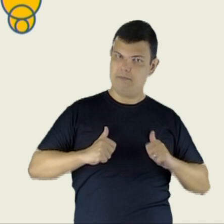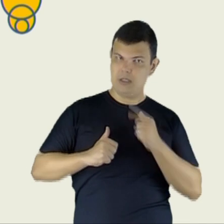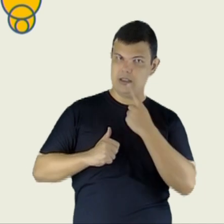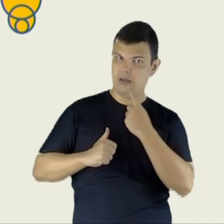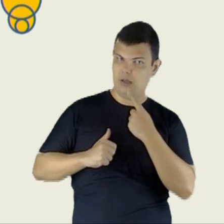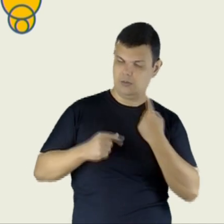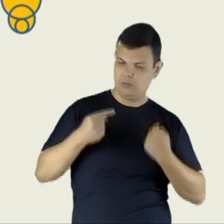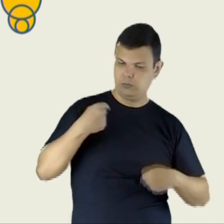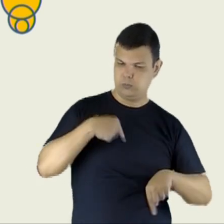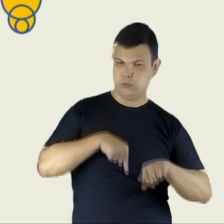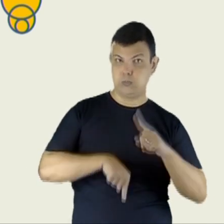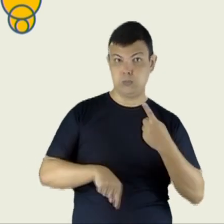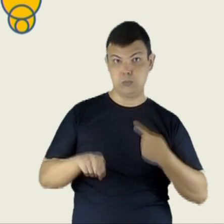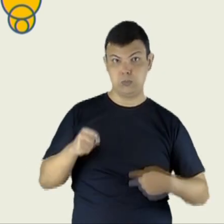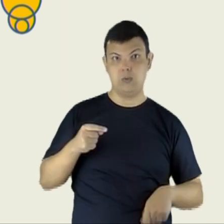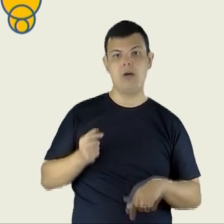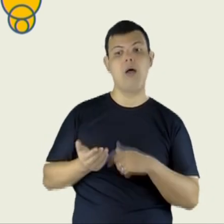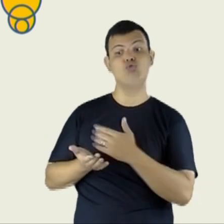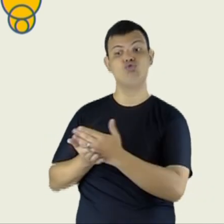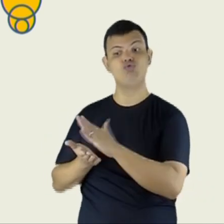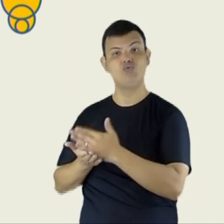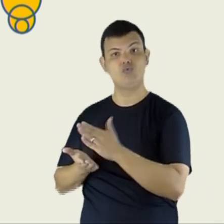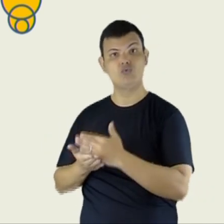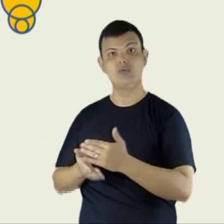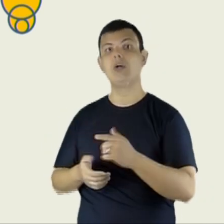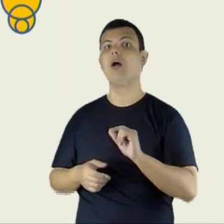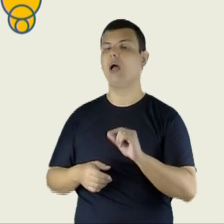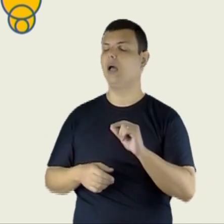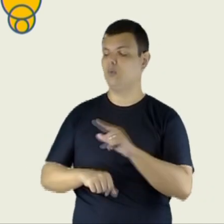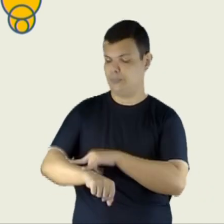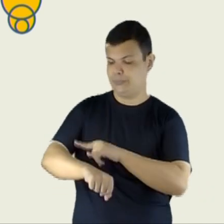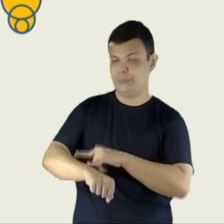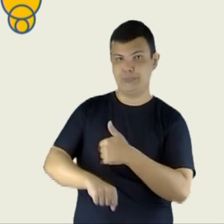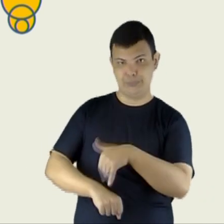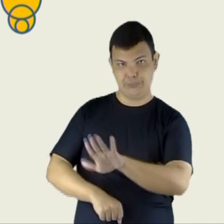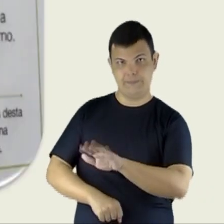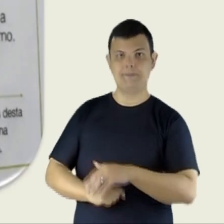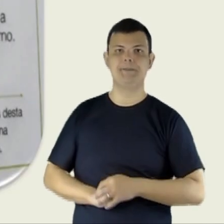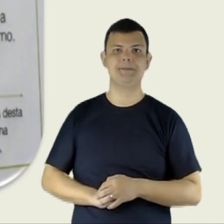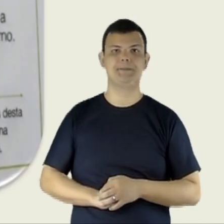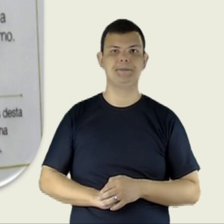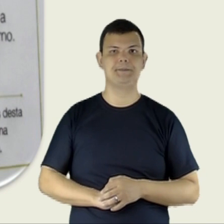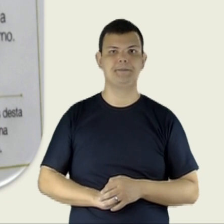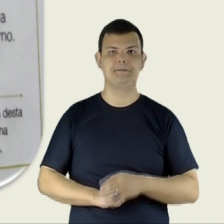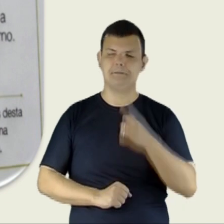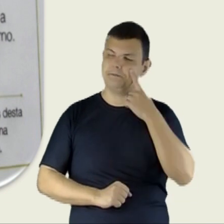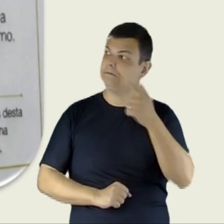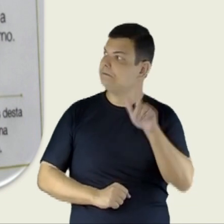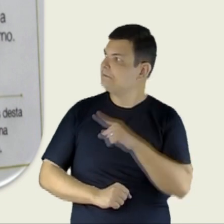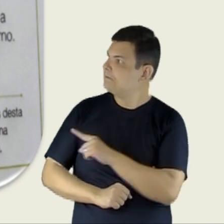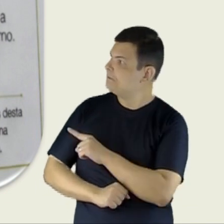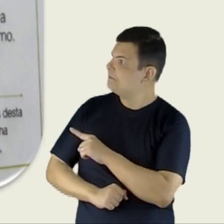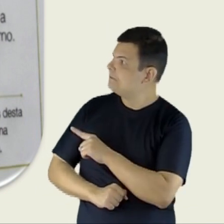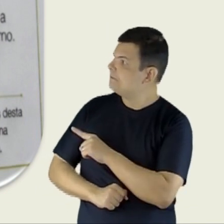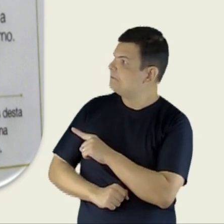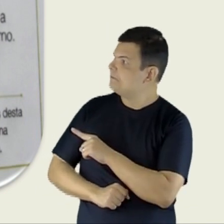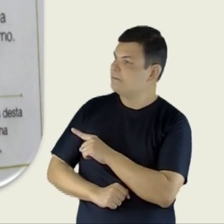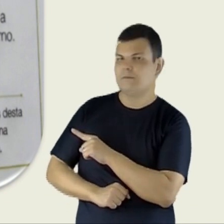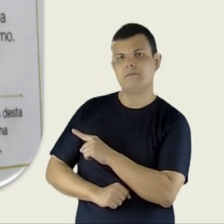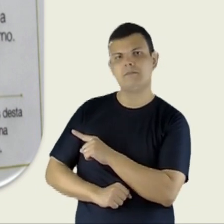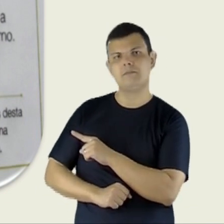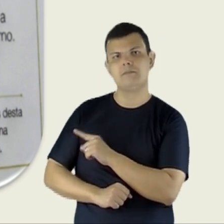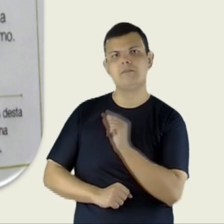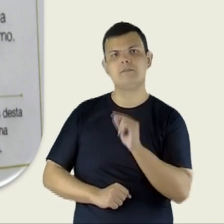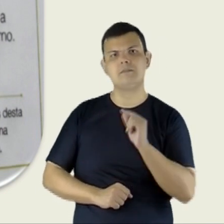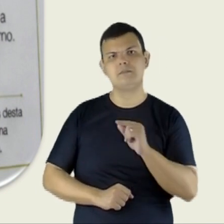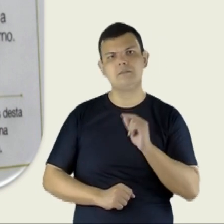no final desse processo, eliminado através da urina, tá bem? Vamos aí na próxima tela. Olha só, vamos